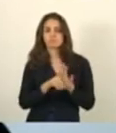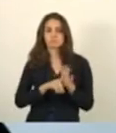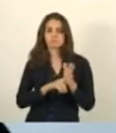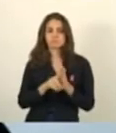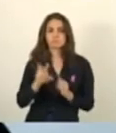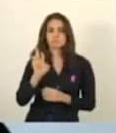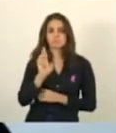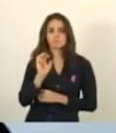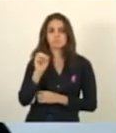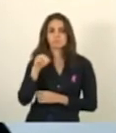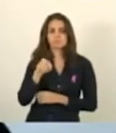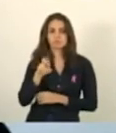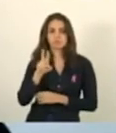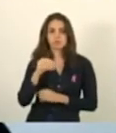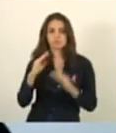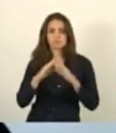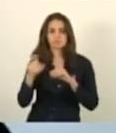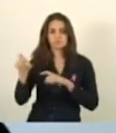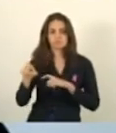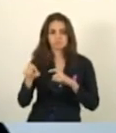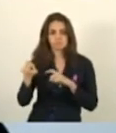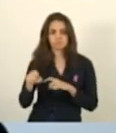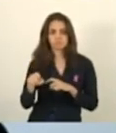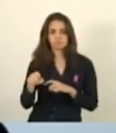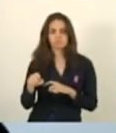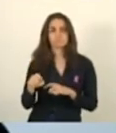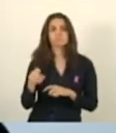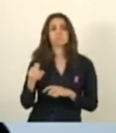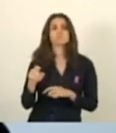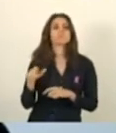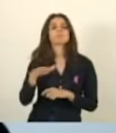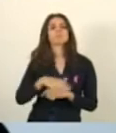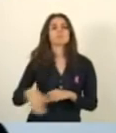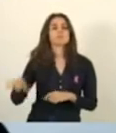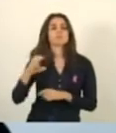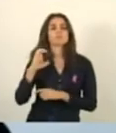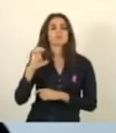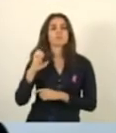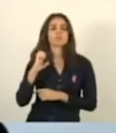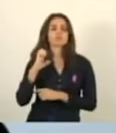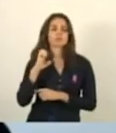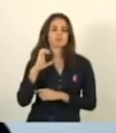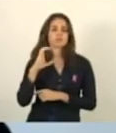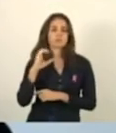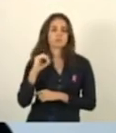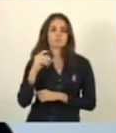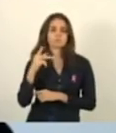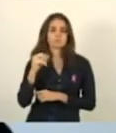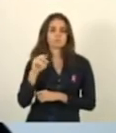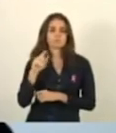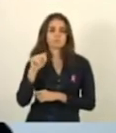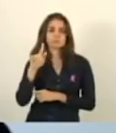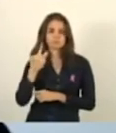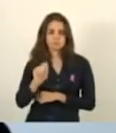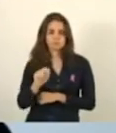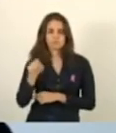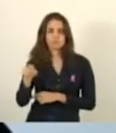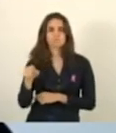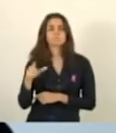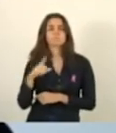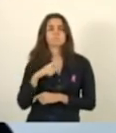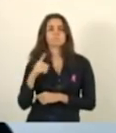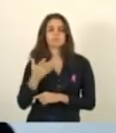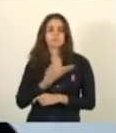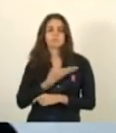que era produtor rural, residente do Córrego do Café, em Cuporanga. Romário era genro de Isaías Ramos, que é um